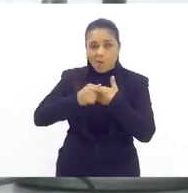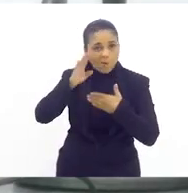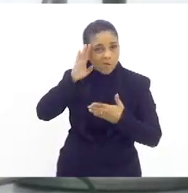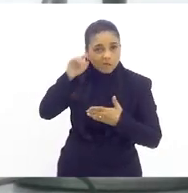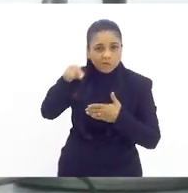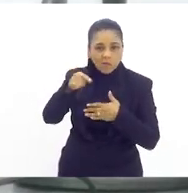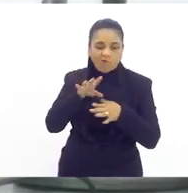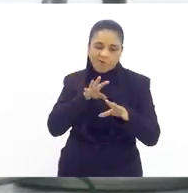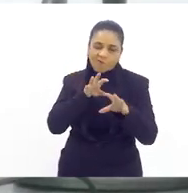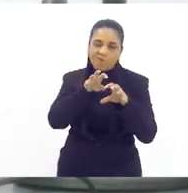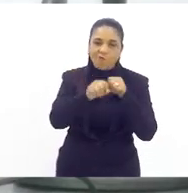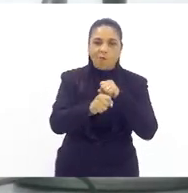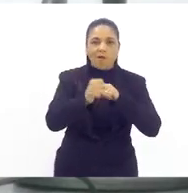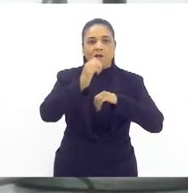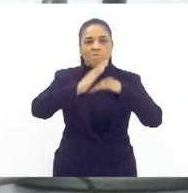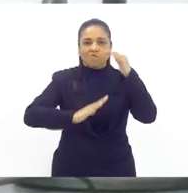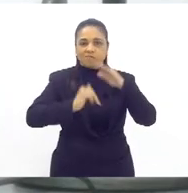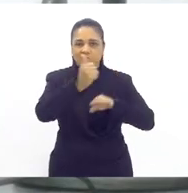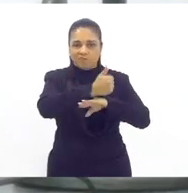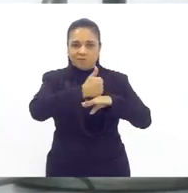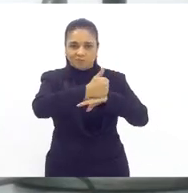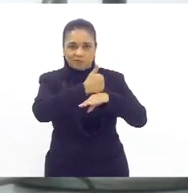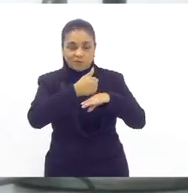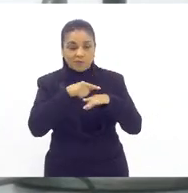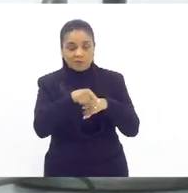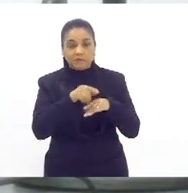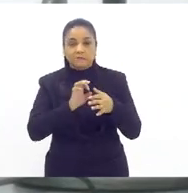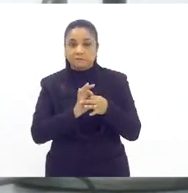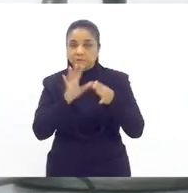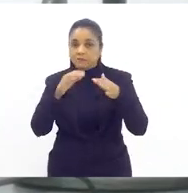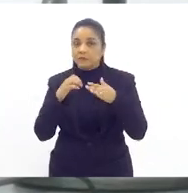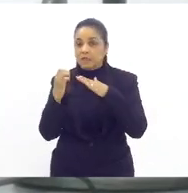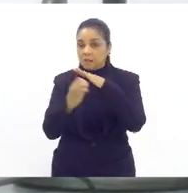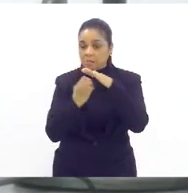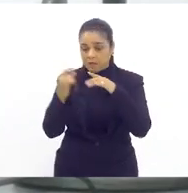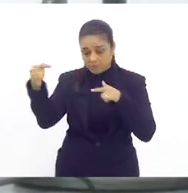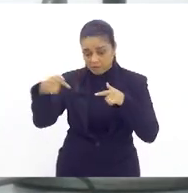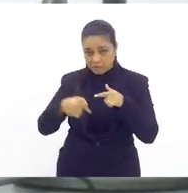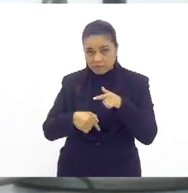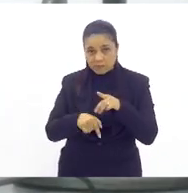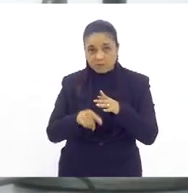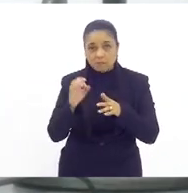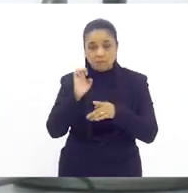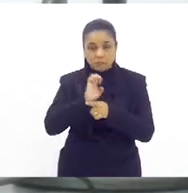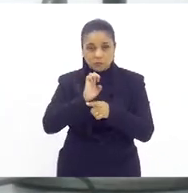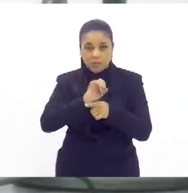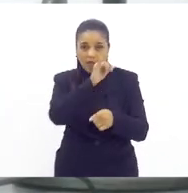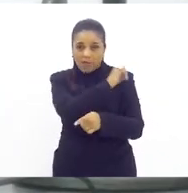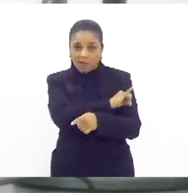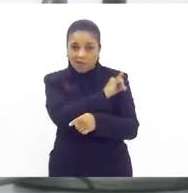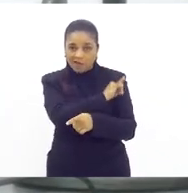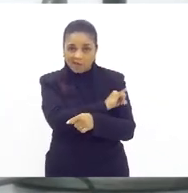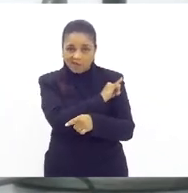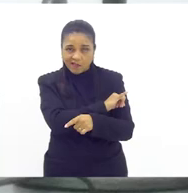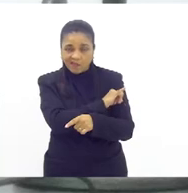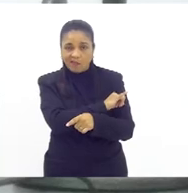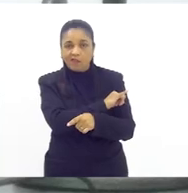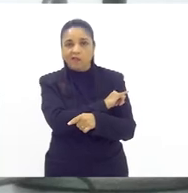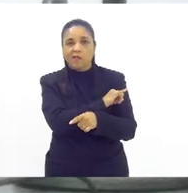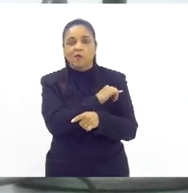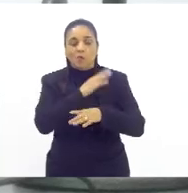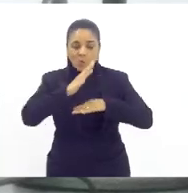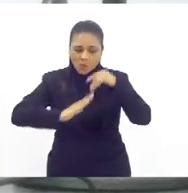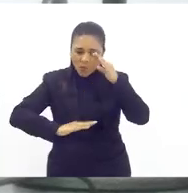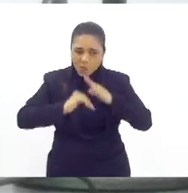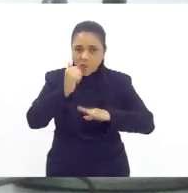bons profissionais permitindo então que empresas venham aqui para o estado do Rio de Janeiro como mão de obra